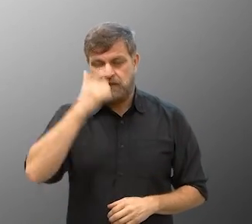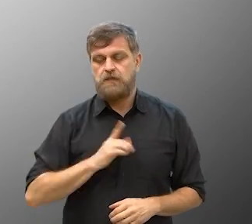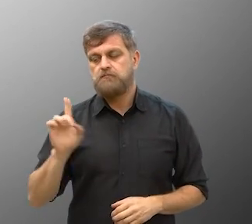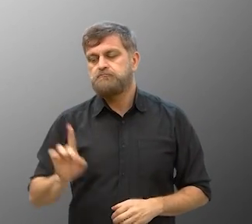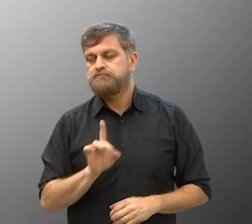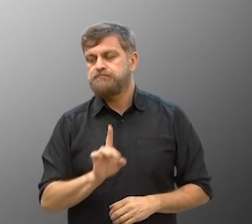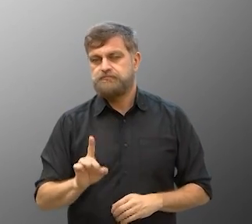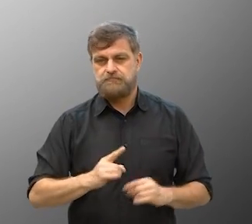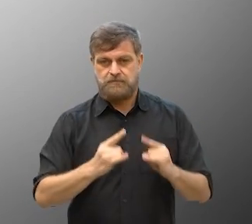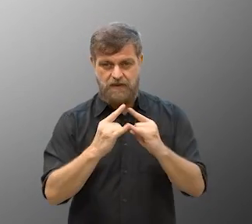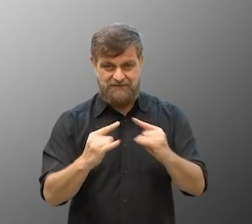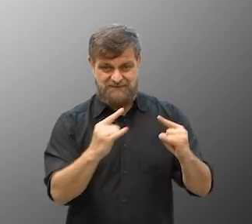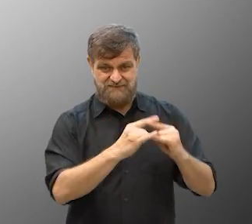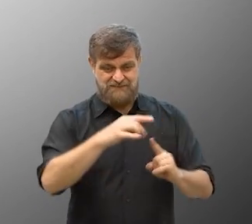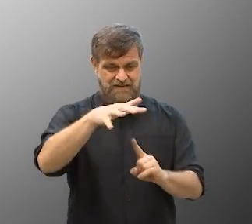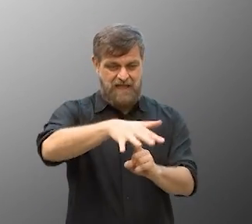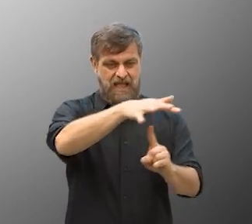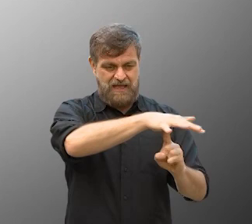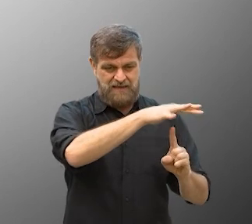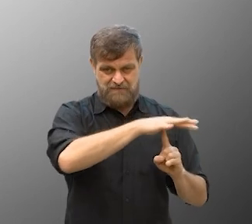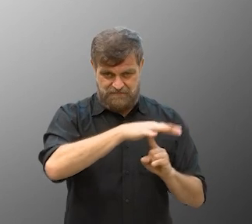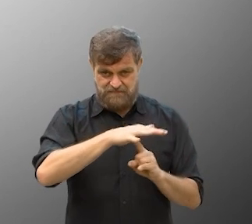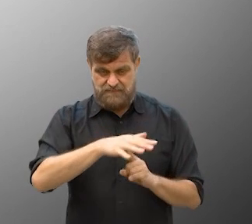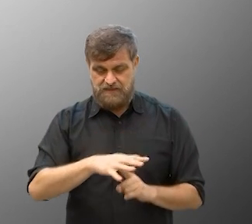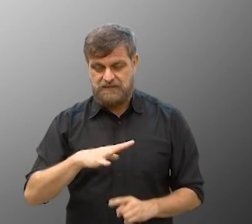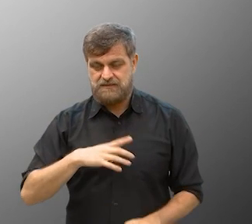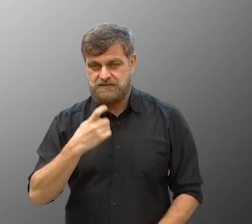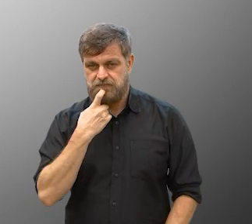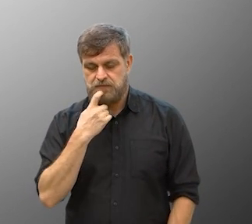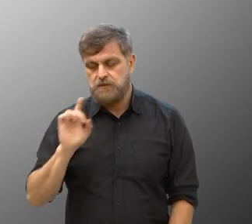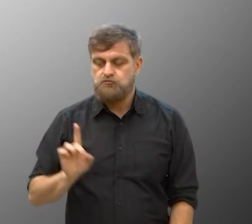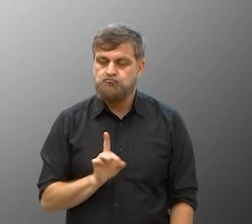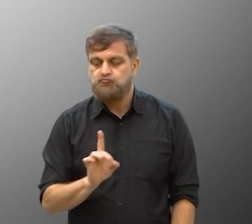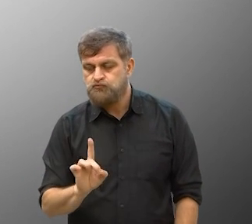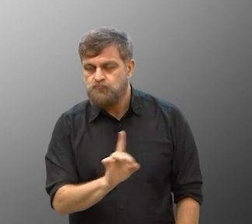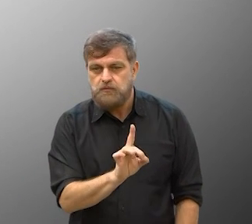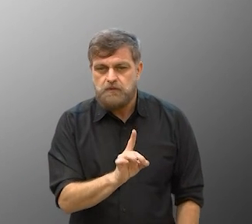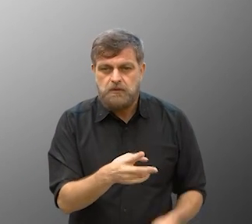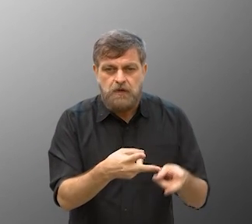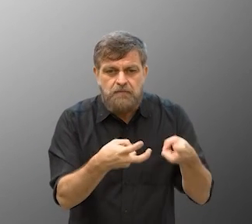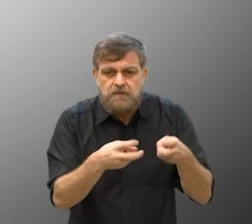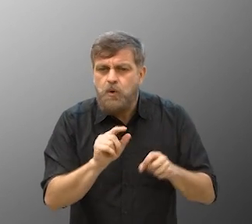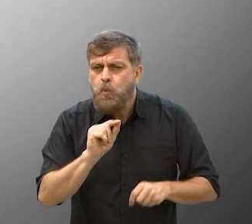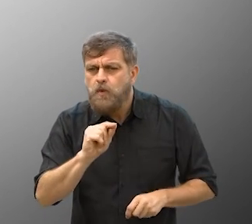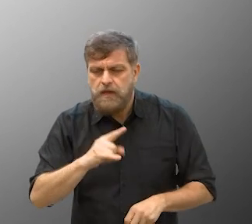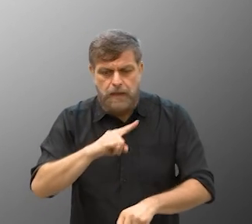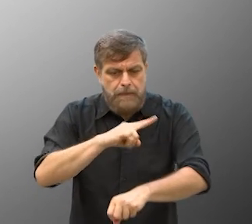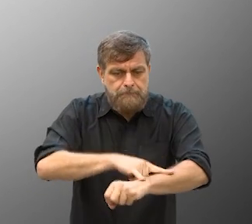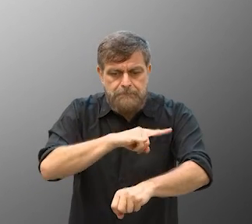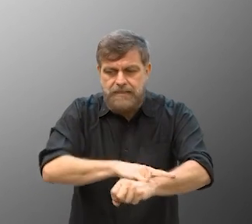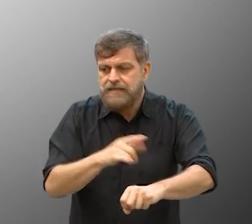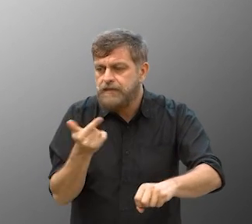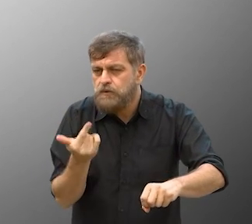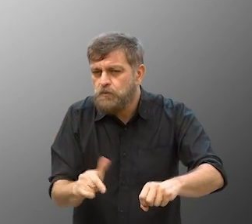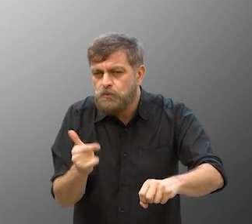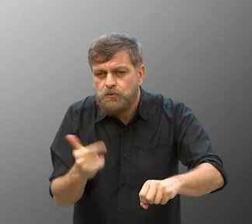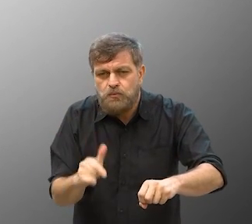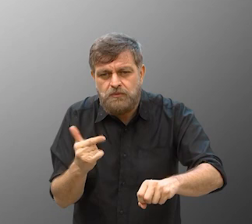visita nas feiras, em uma feira livre da nossa cidade, e foi constatado que não tem,